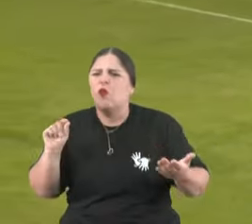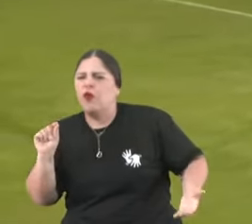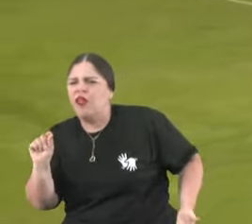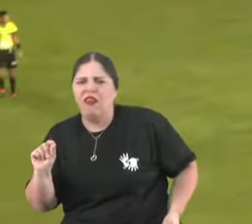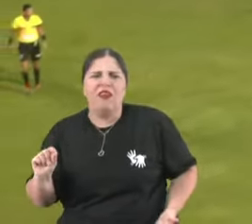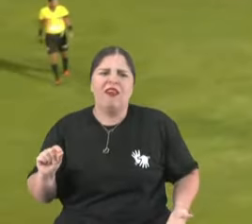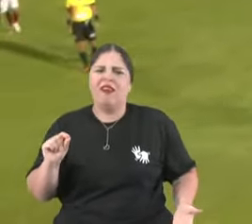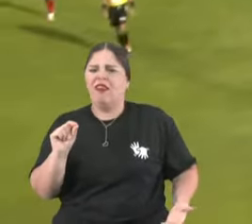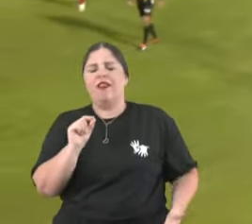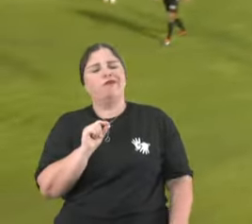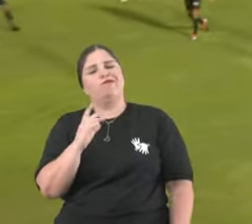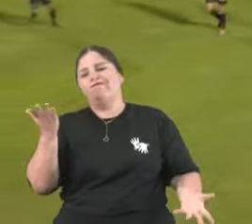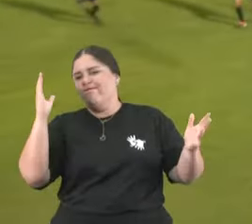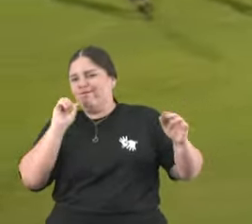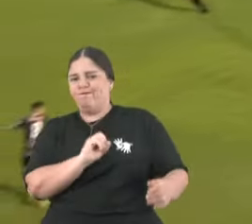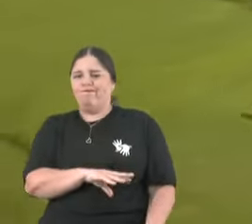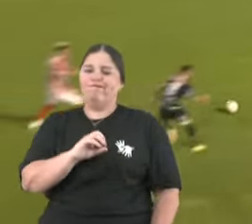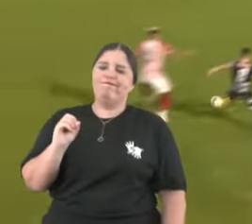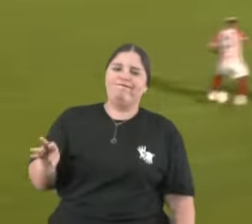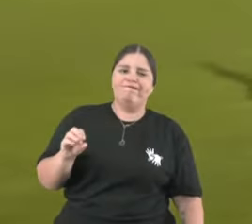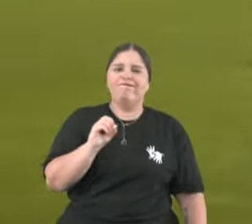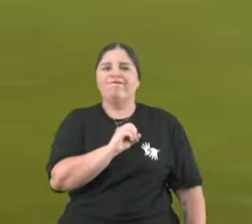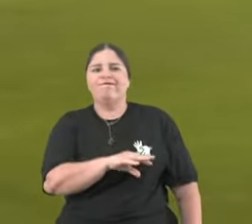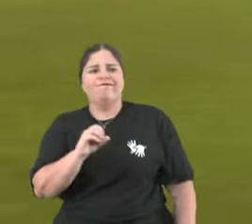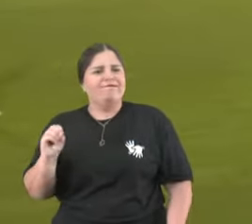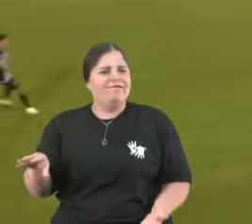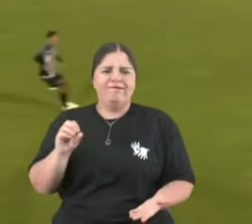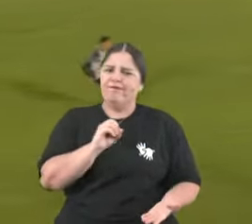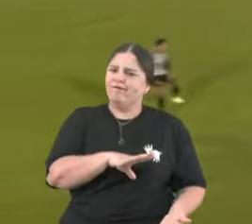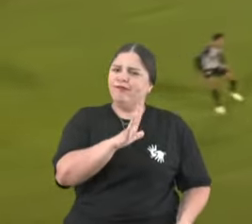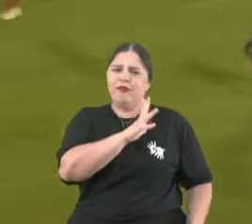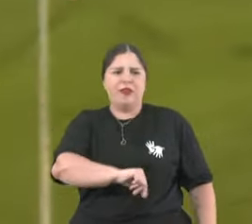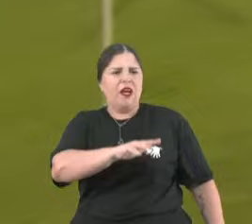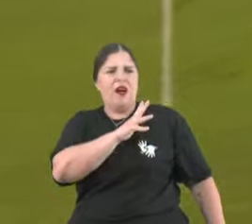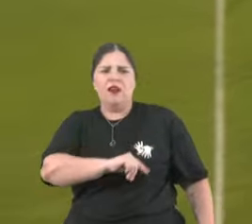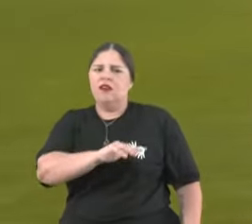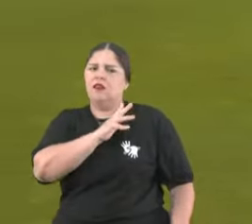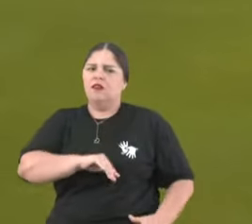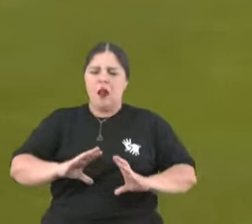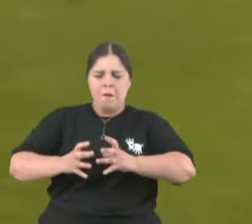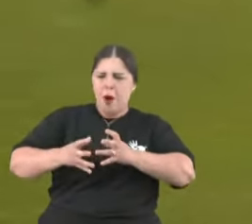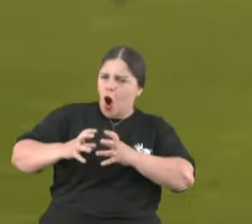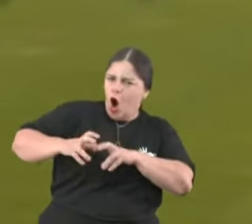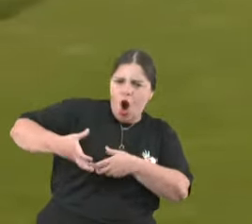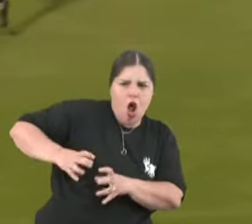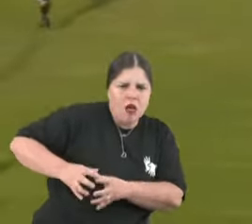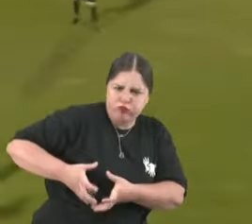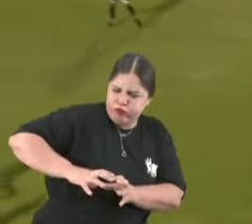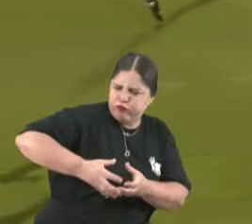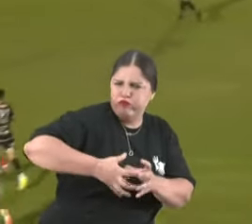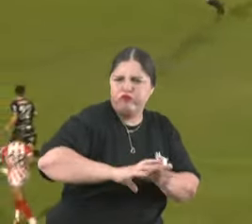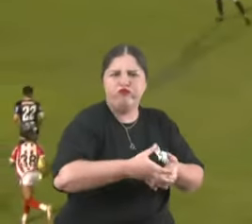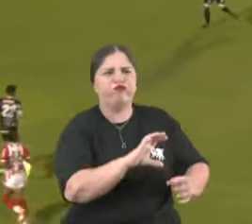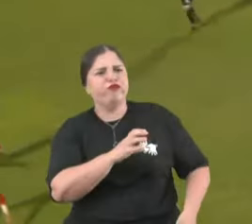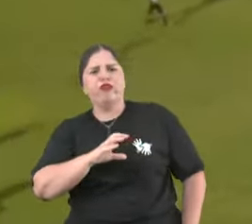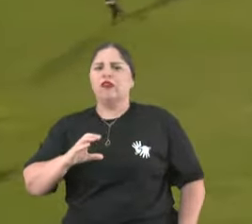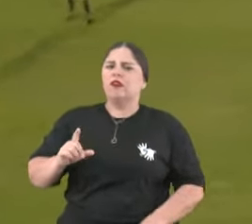foi na bola, né? O ataque do jogador do CRB, no gesto que ele fez, foi na bola. O Kellyton tentou brigar, eram dois na marcação.